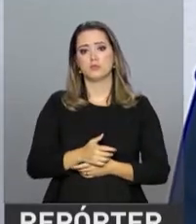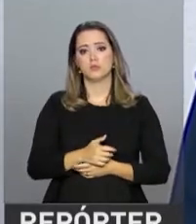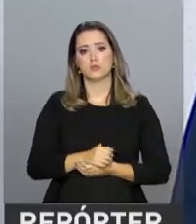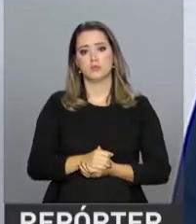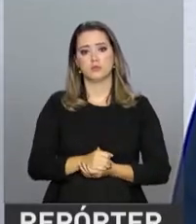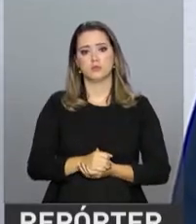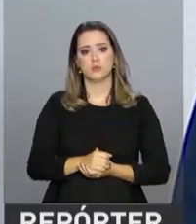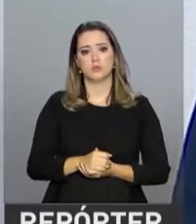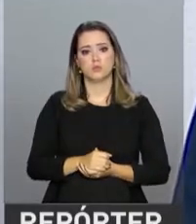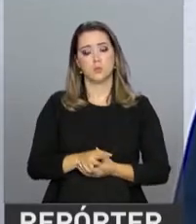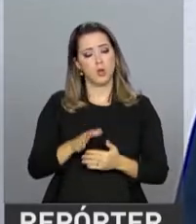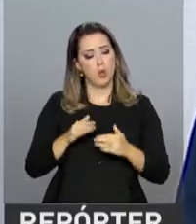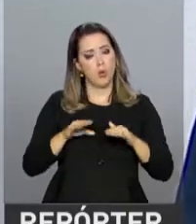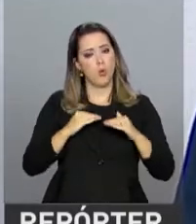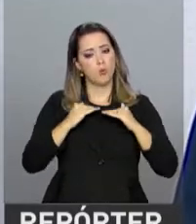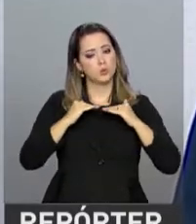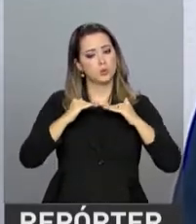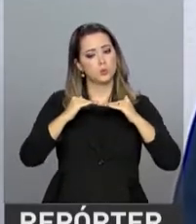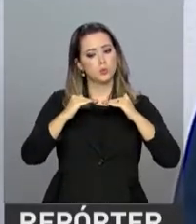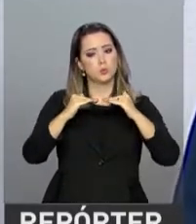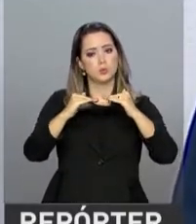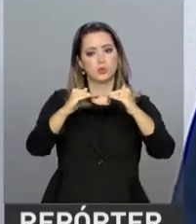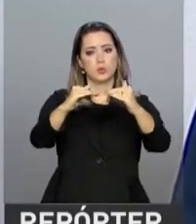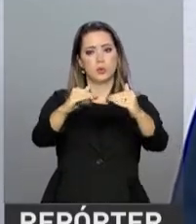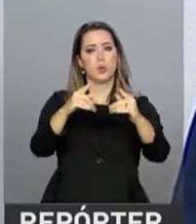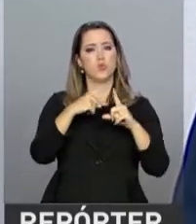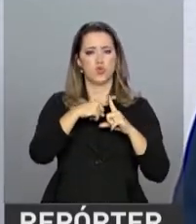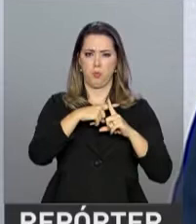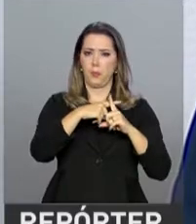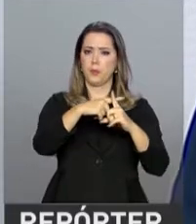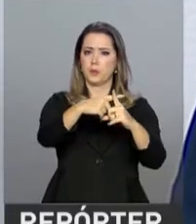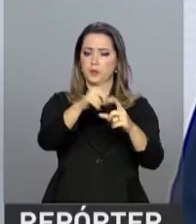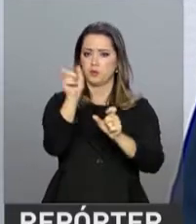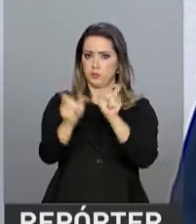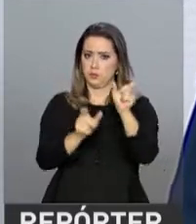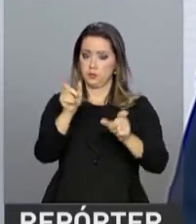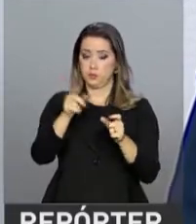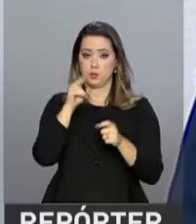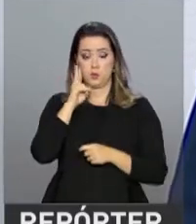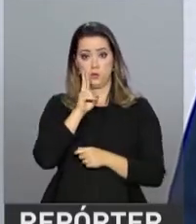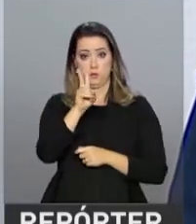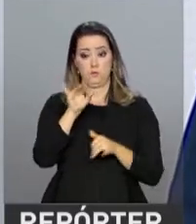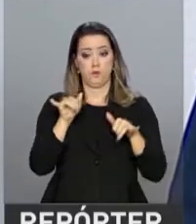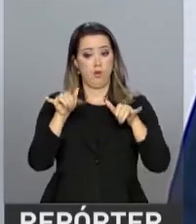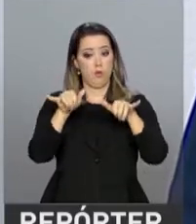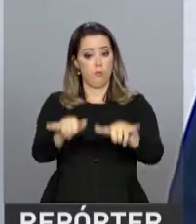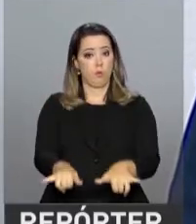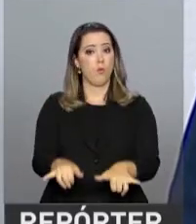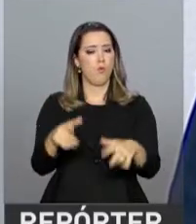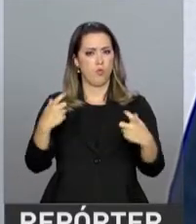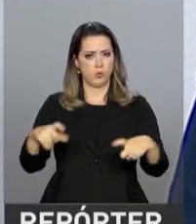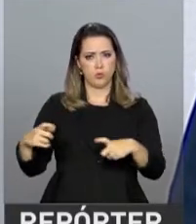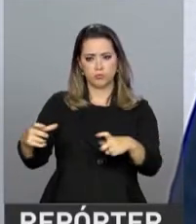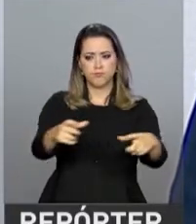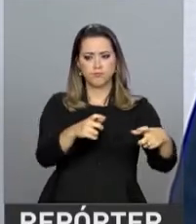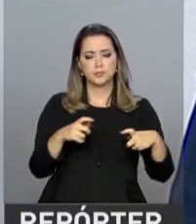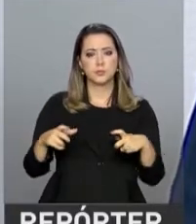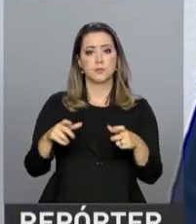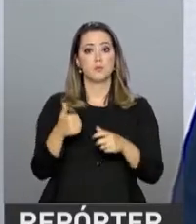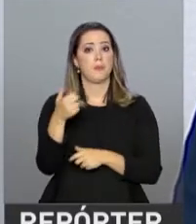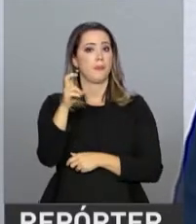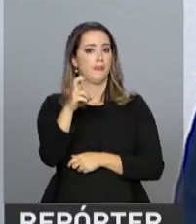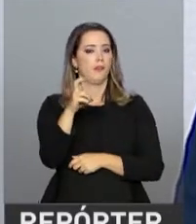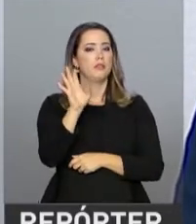manutenção da percepção positiva que o cliente tem não só os quinze aeroportos